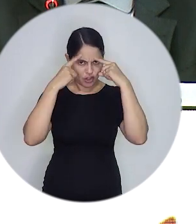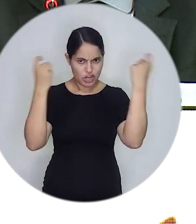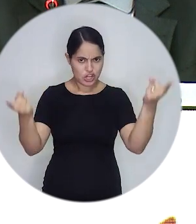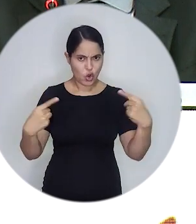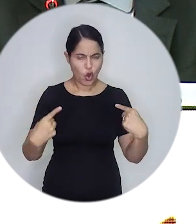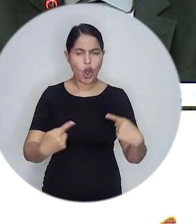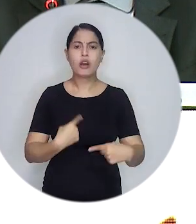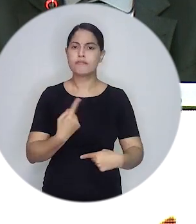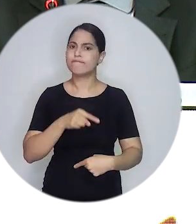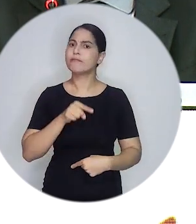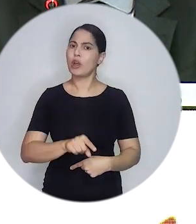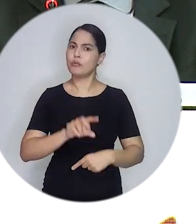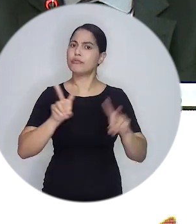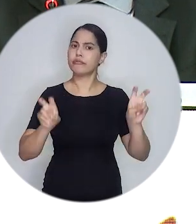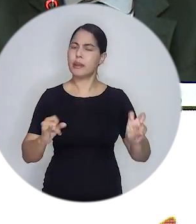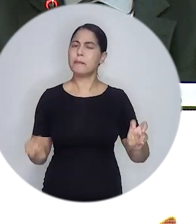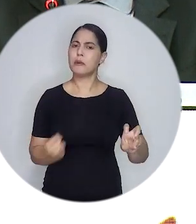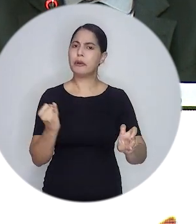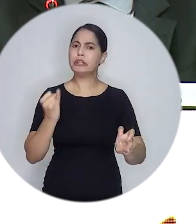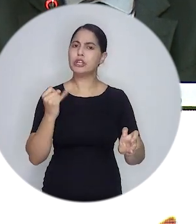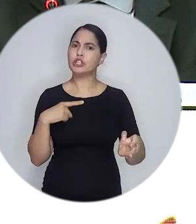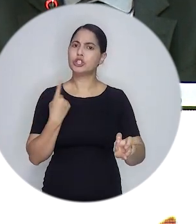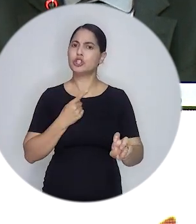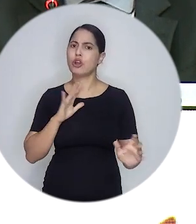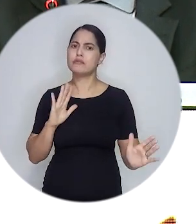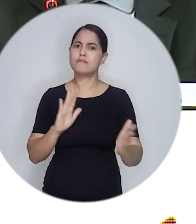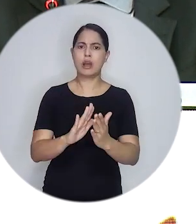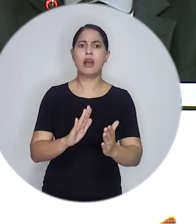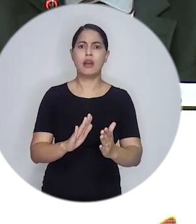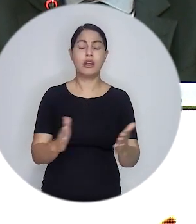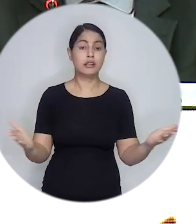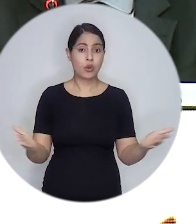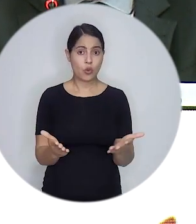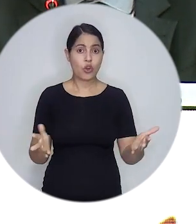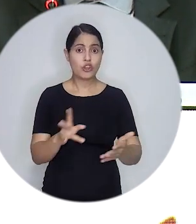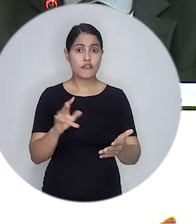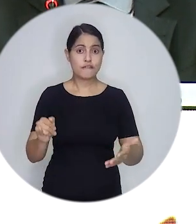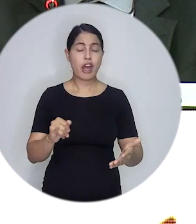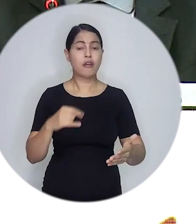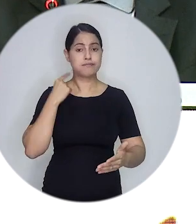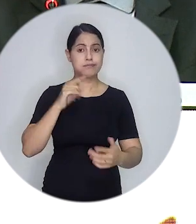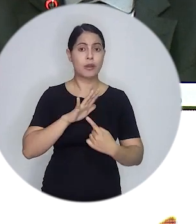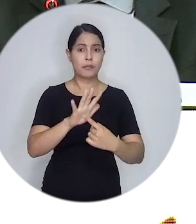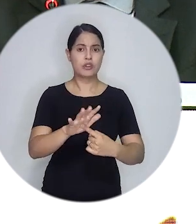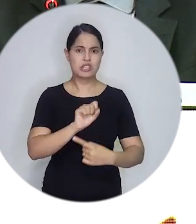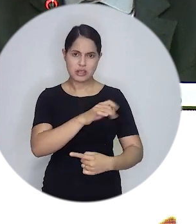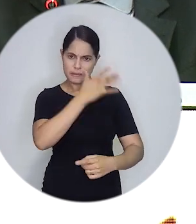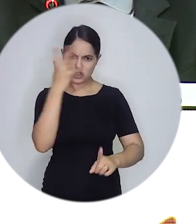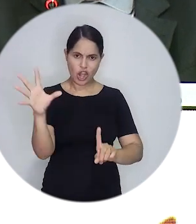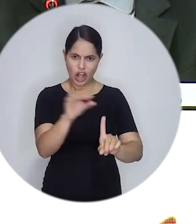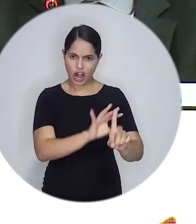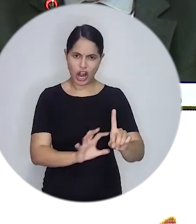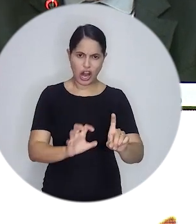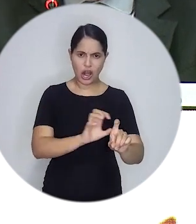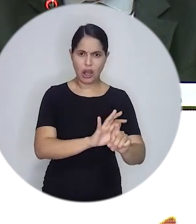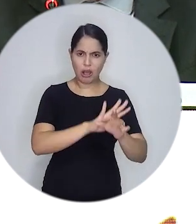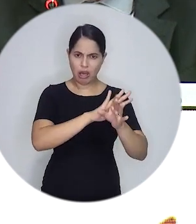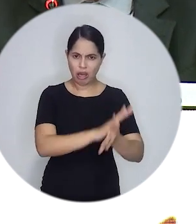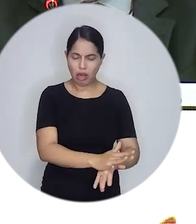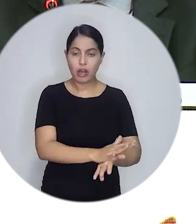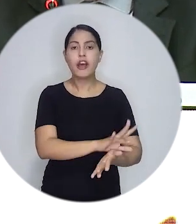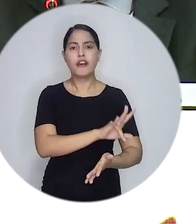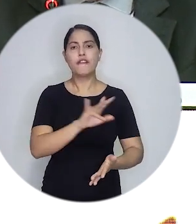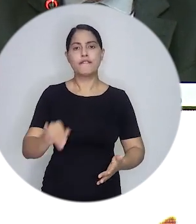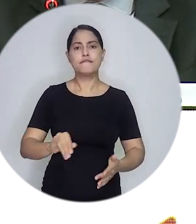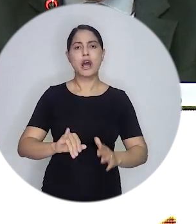essa violência que é praticada contra nós. E hoje a advocacia, ela dá um exemplo, porque ela vai punir os assediadores como infração ética, como uma